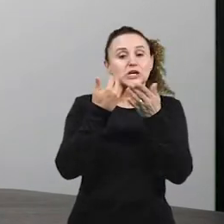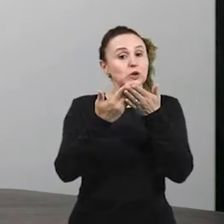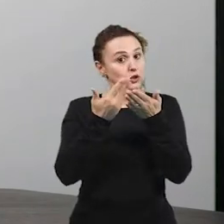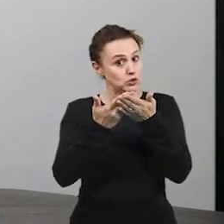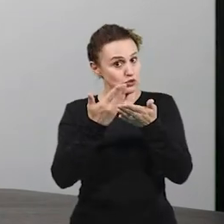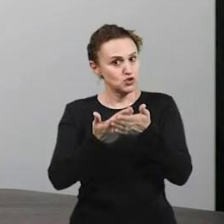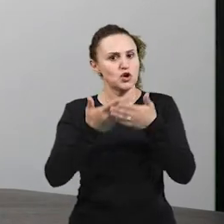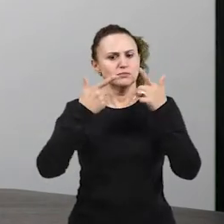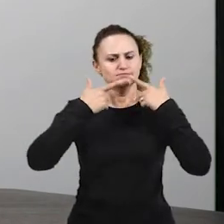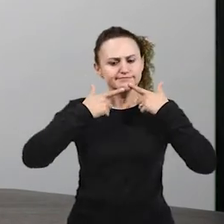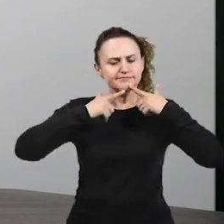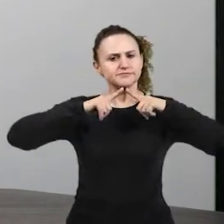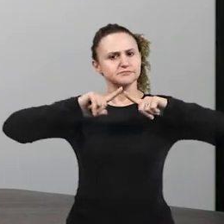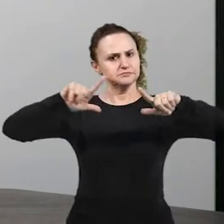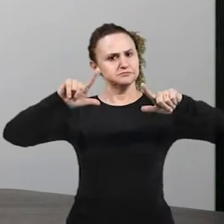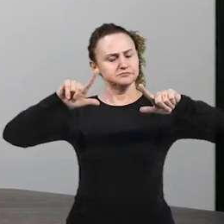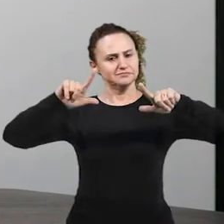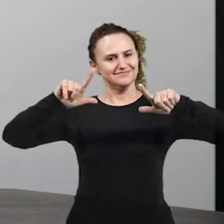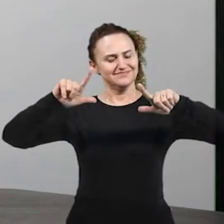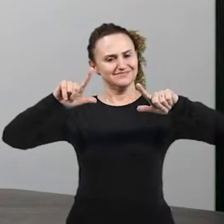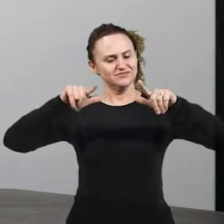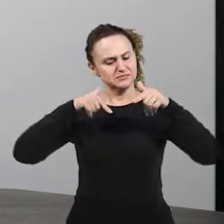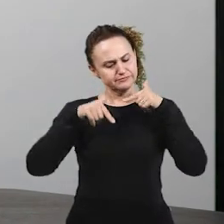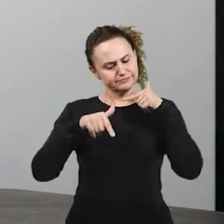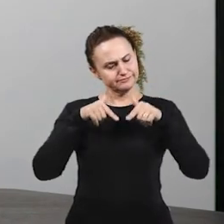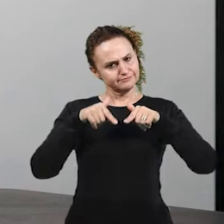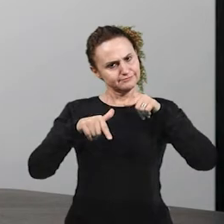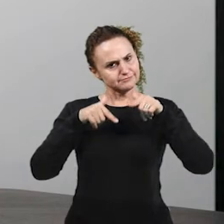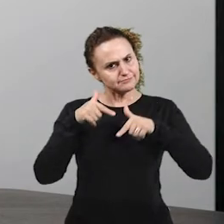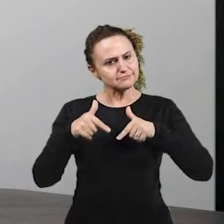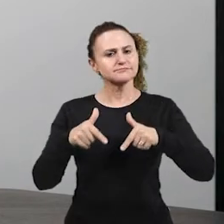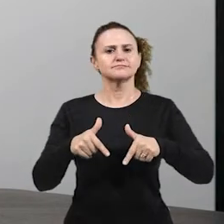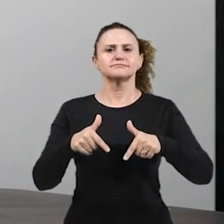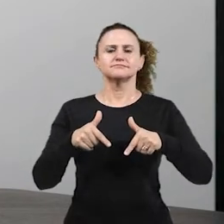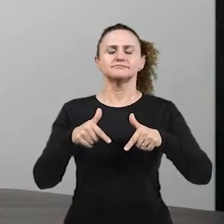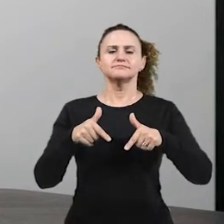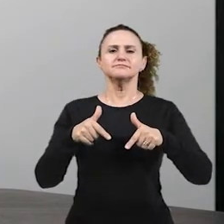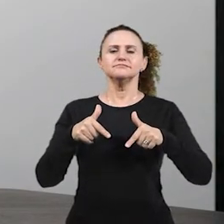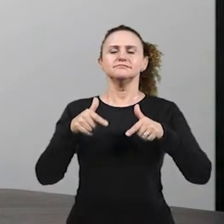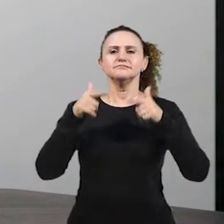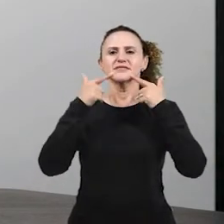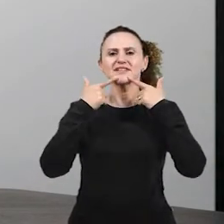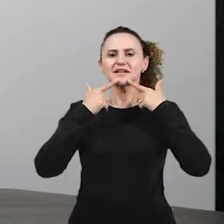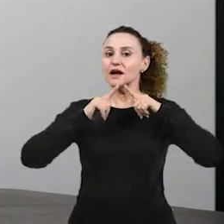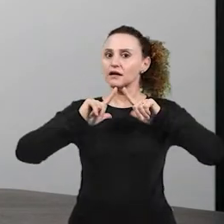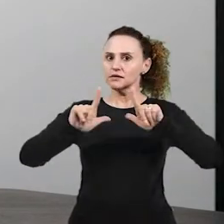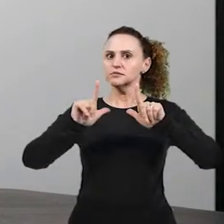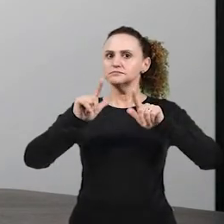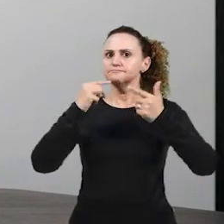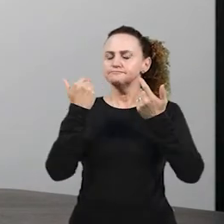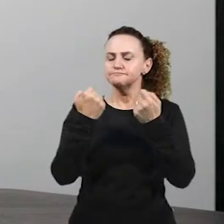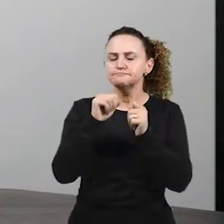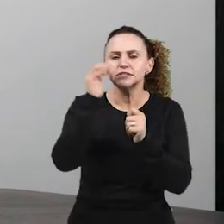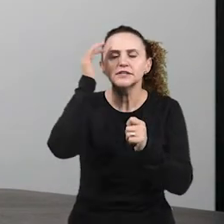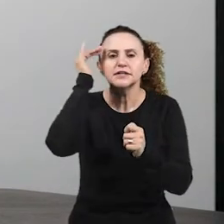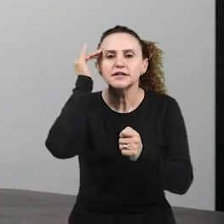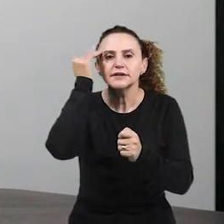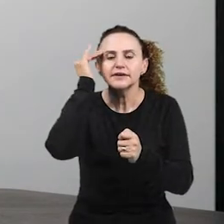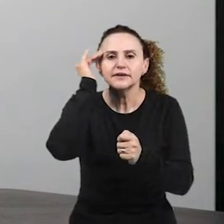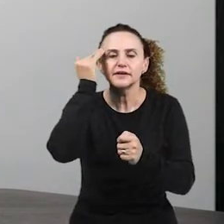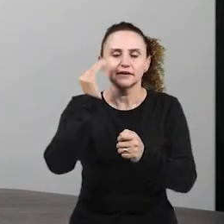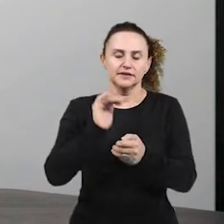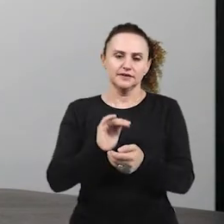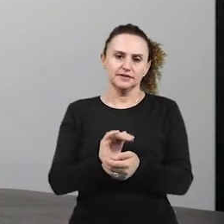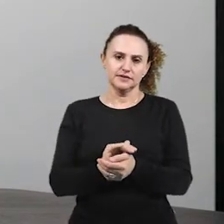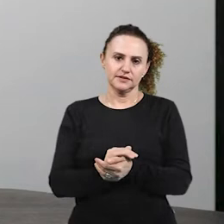os estudiosos da língua né profissionais que trabalham com a língua então vocês precisam entender que a língua ela é